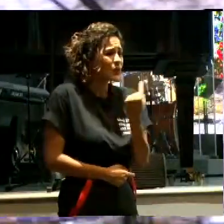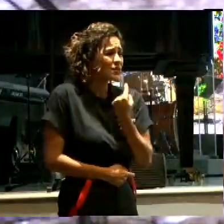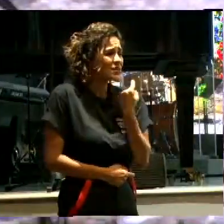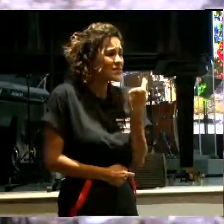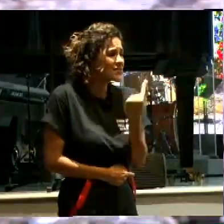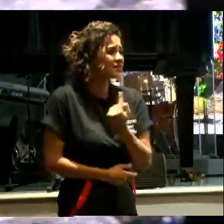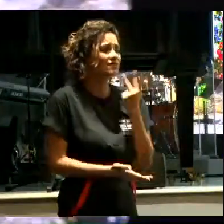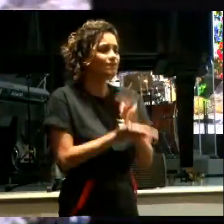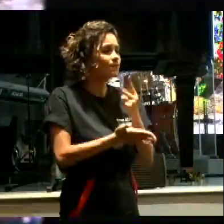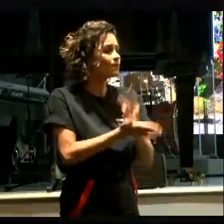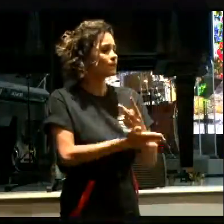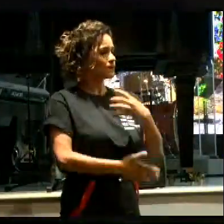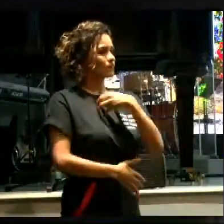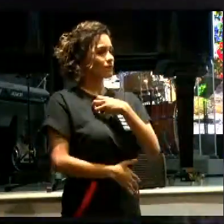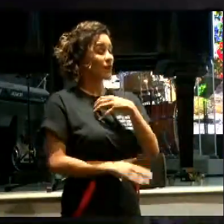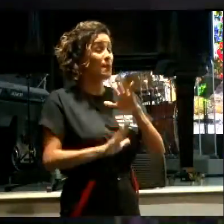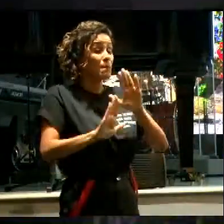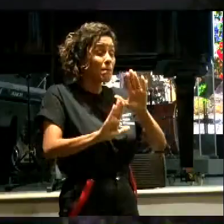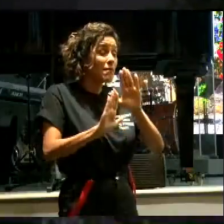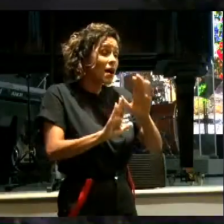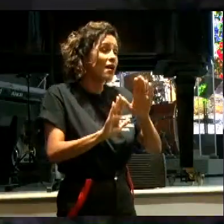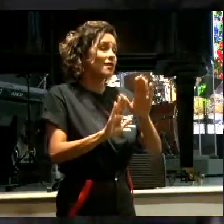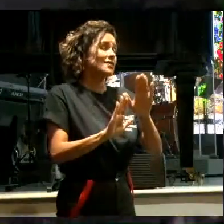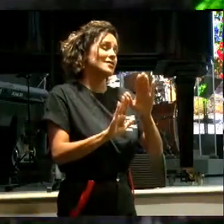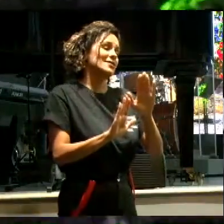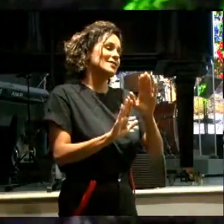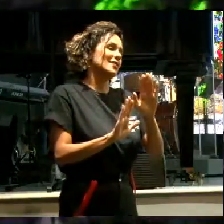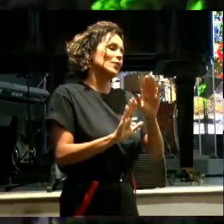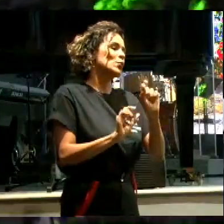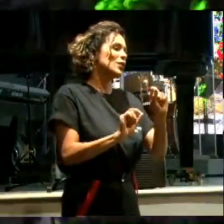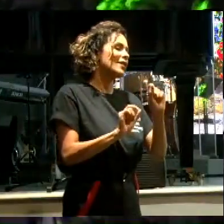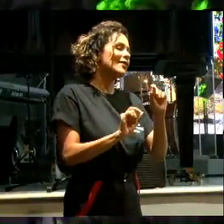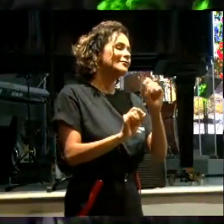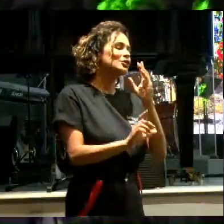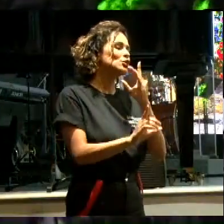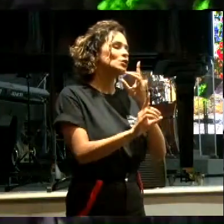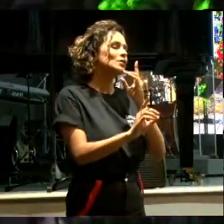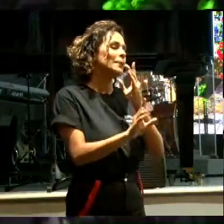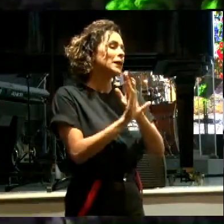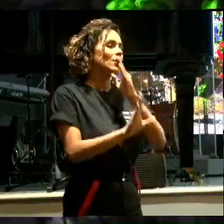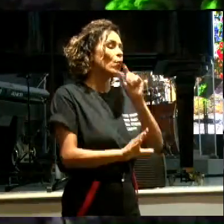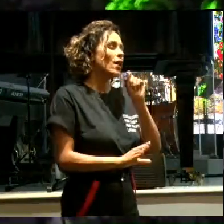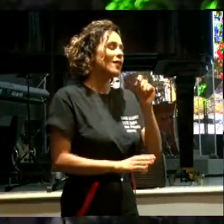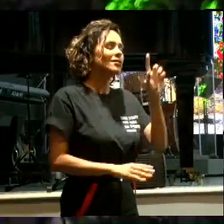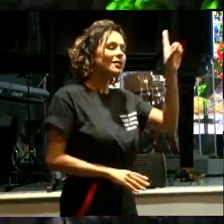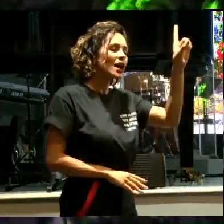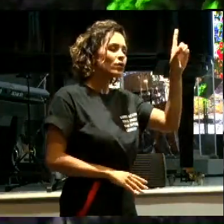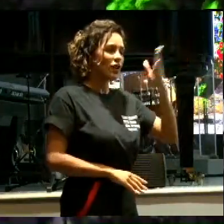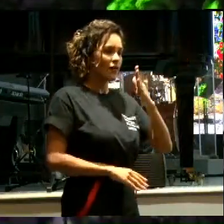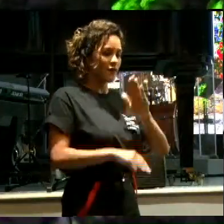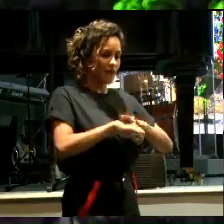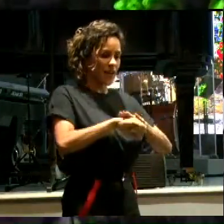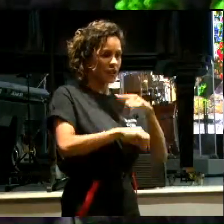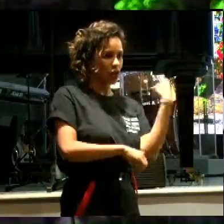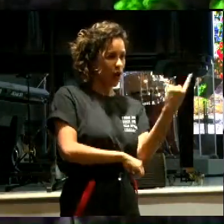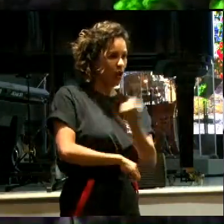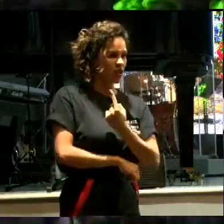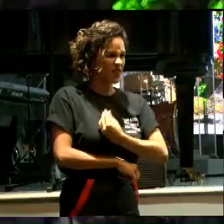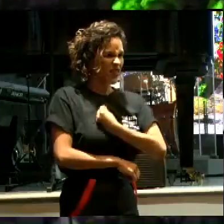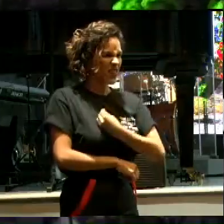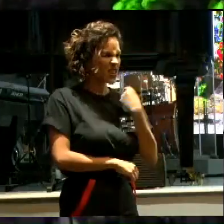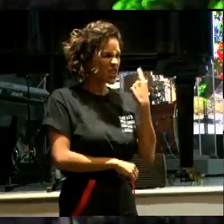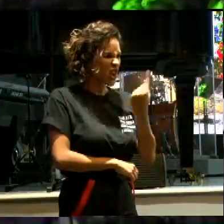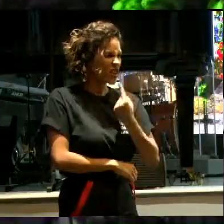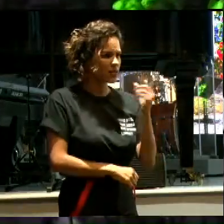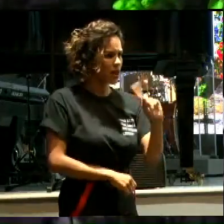ali... Só que Deus não nos fez para viver só. Sempre quando Jesus caminhava, Ele caminhava no meio